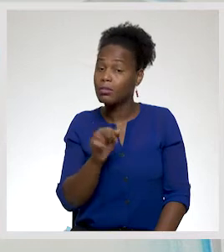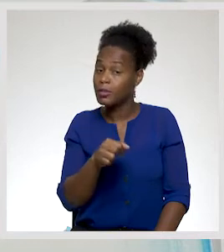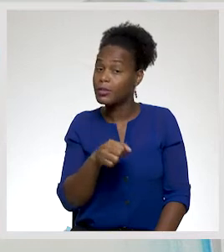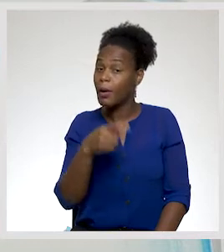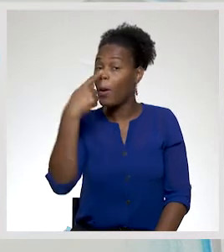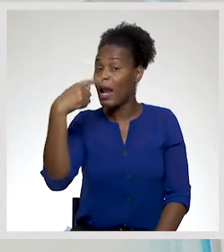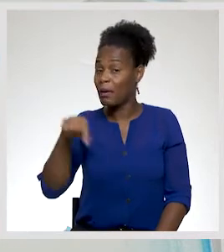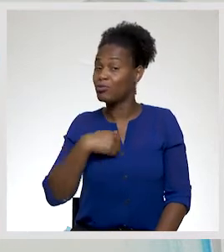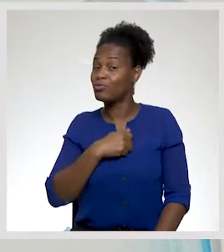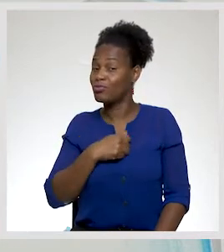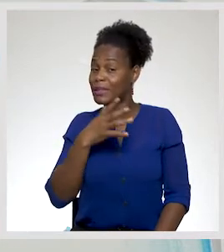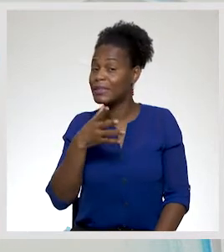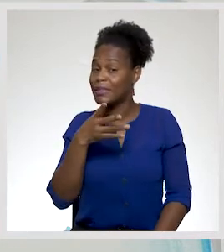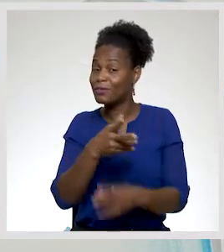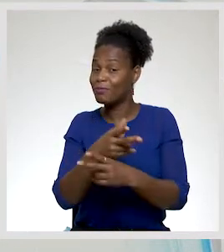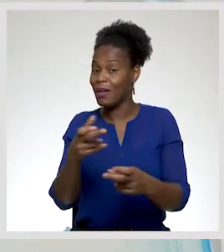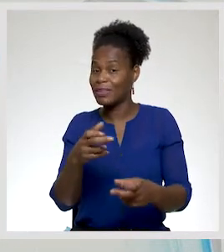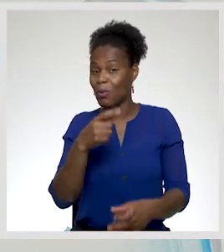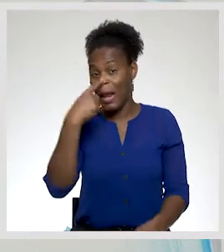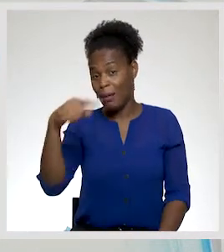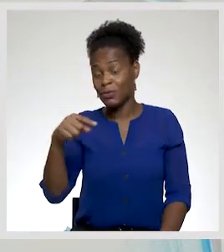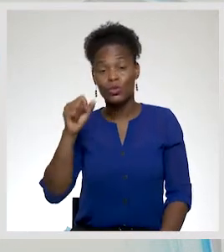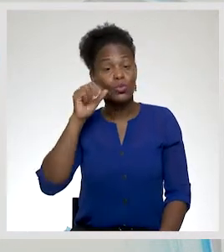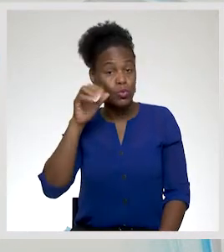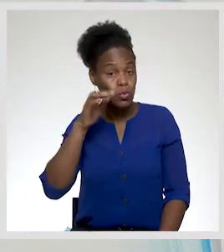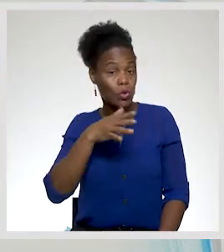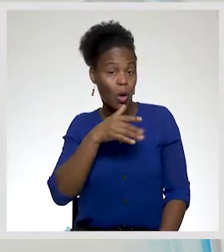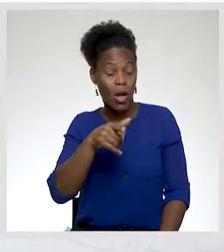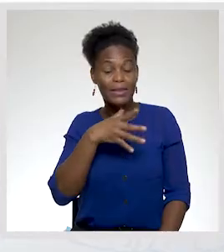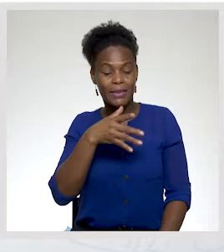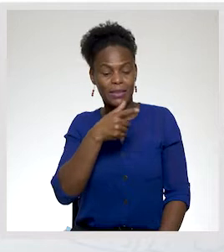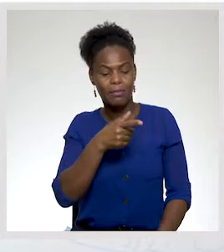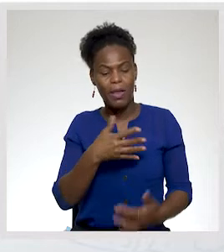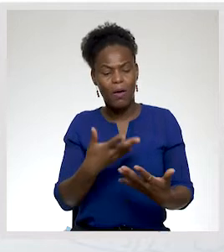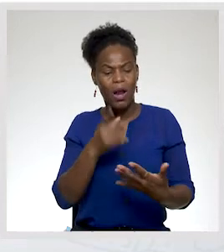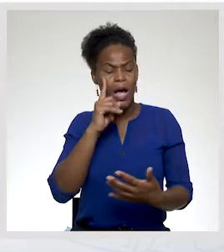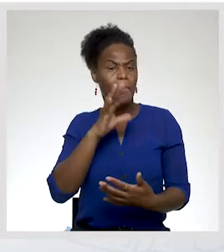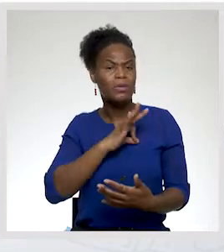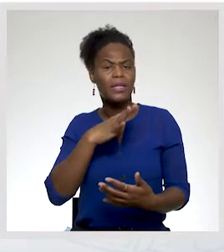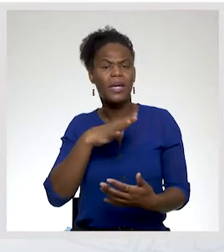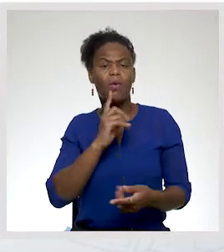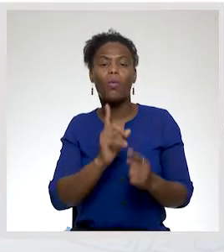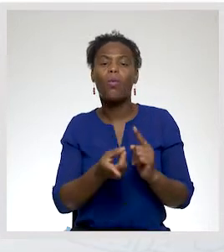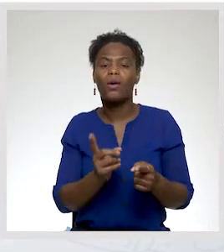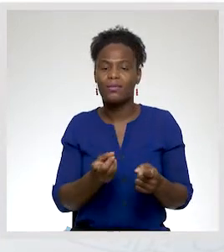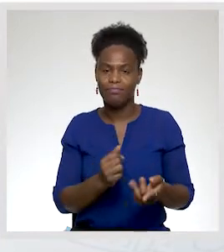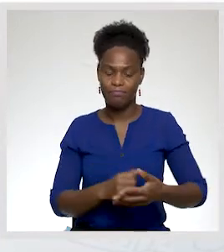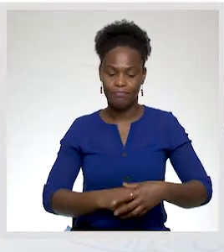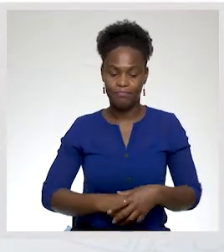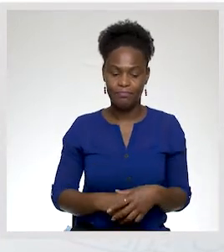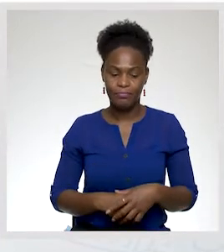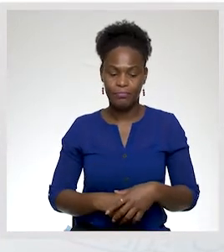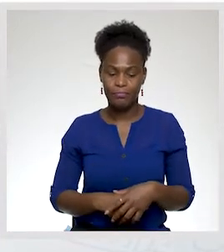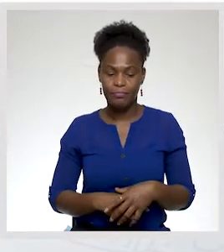o lápis irritado, o lápis roxo. E vamos ver agora o que a professora quer.